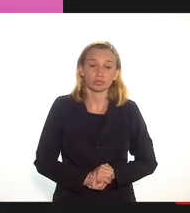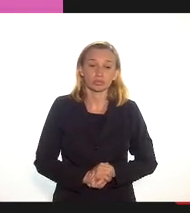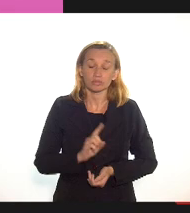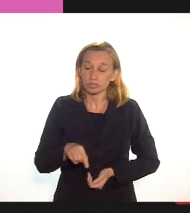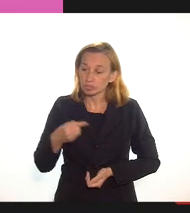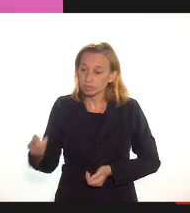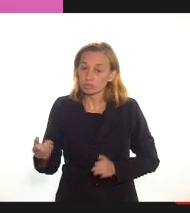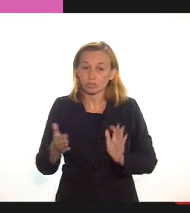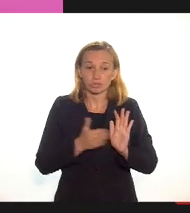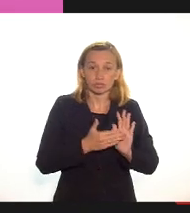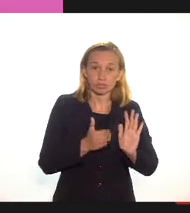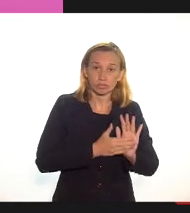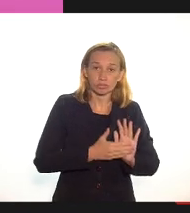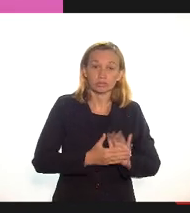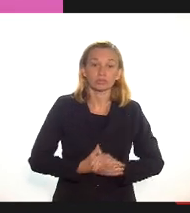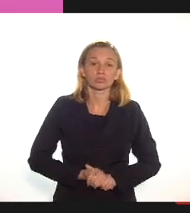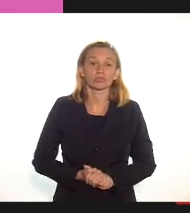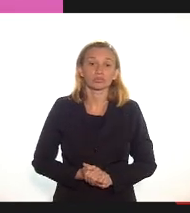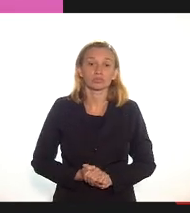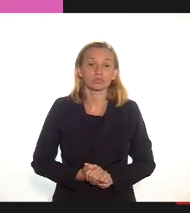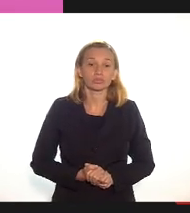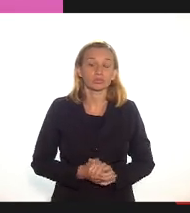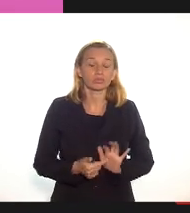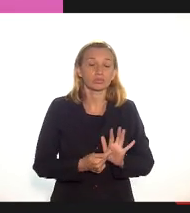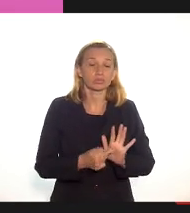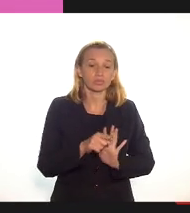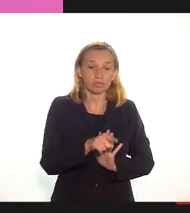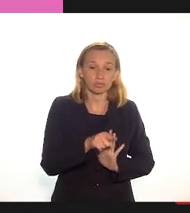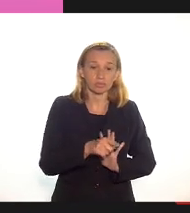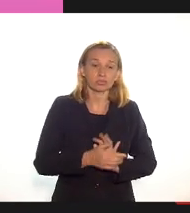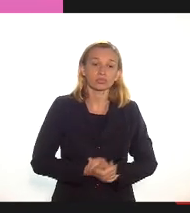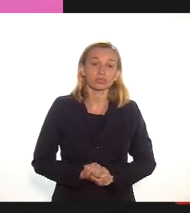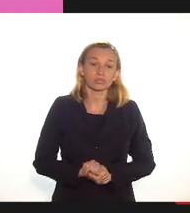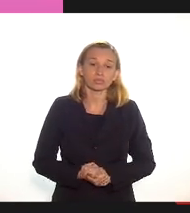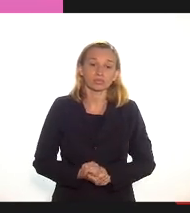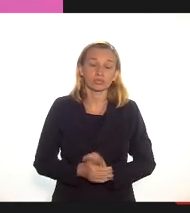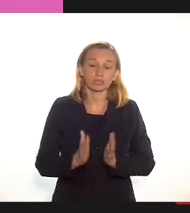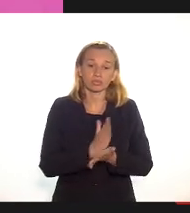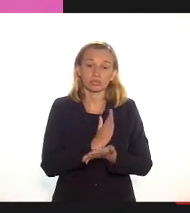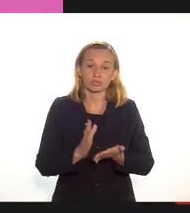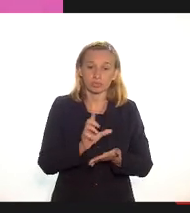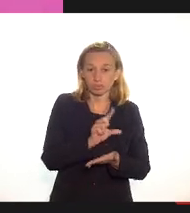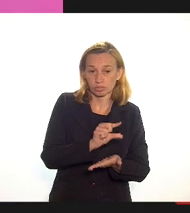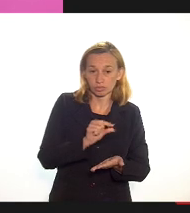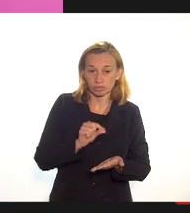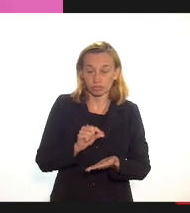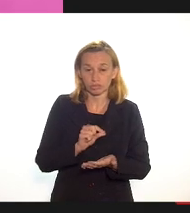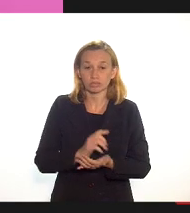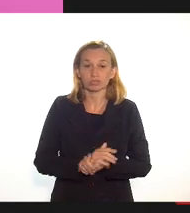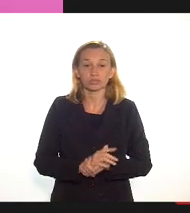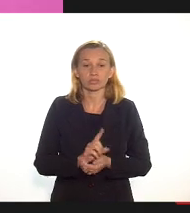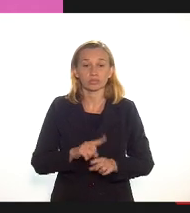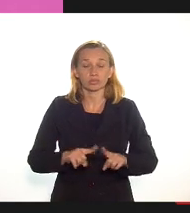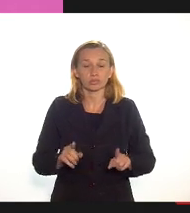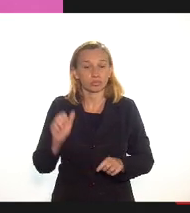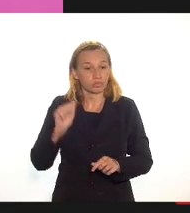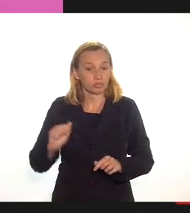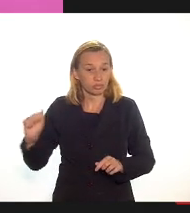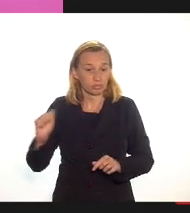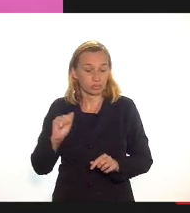Outra proposta que está aqui também, né? Eu peguei algumas coisas, mas os assessores estão